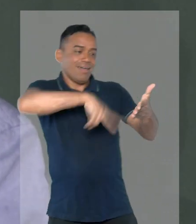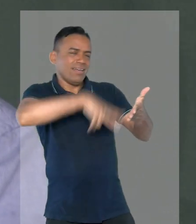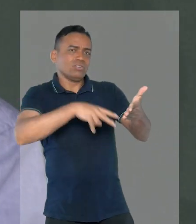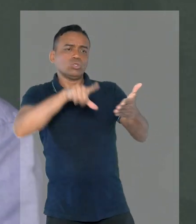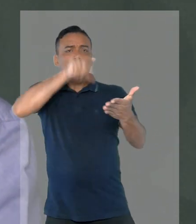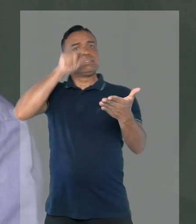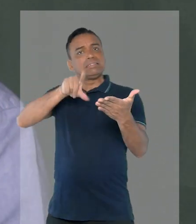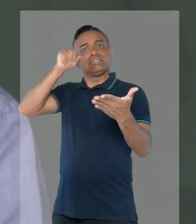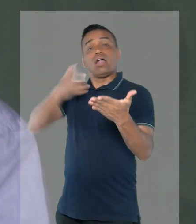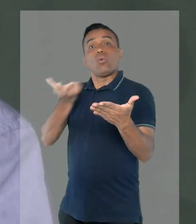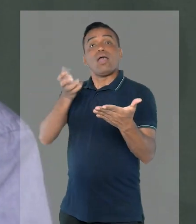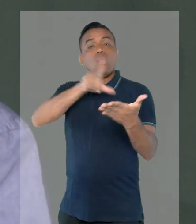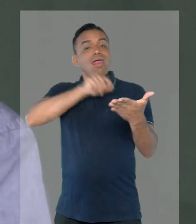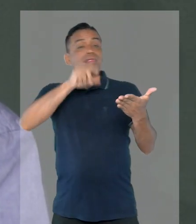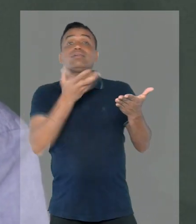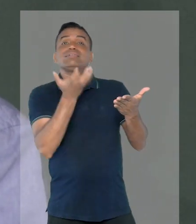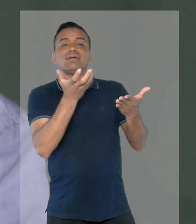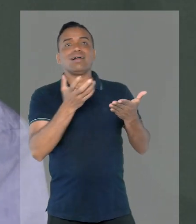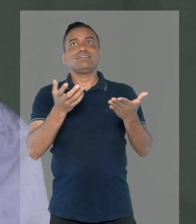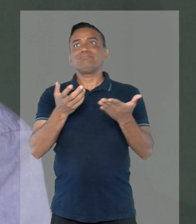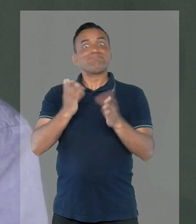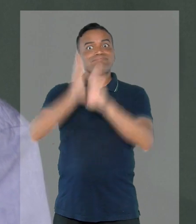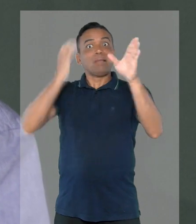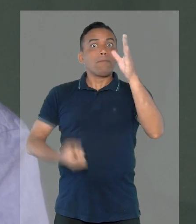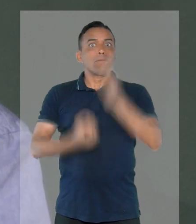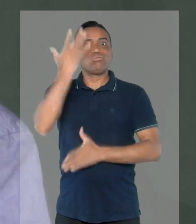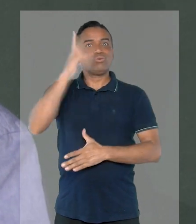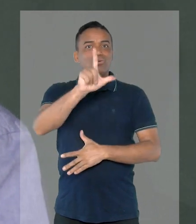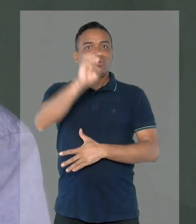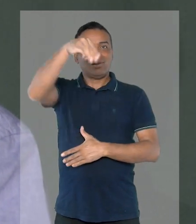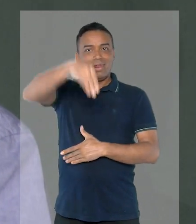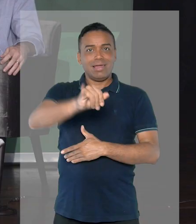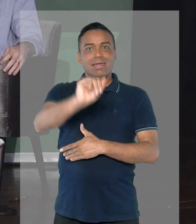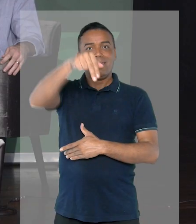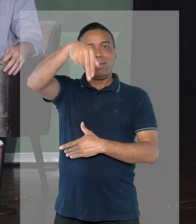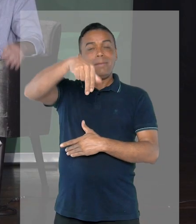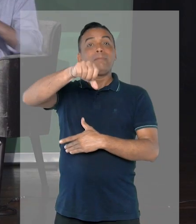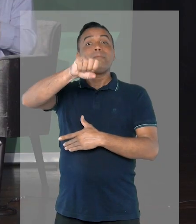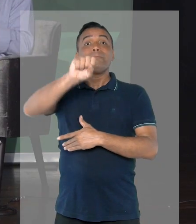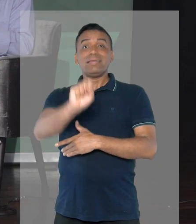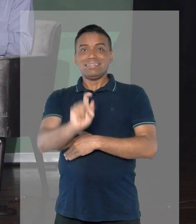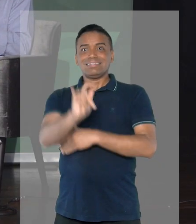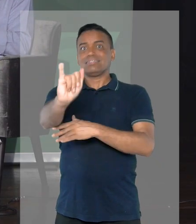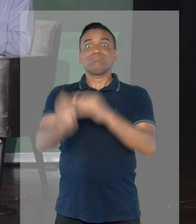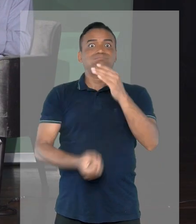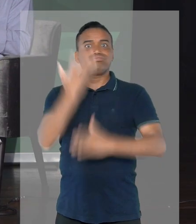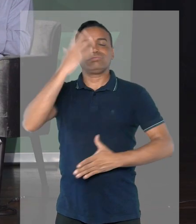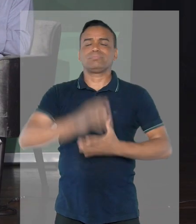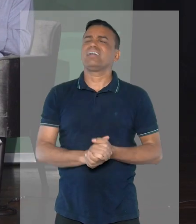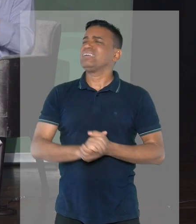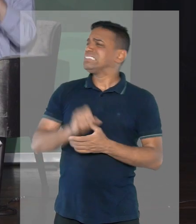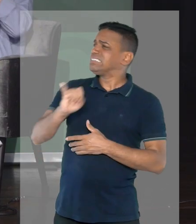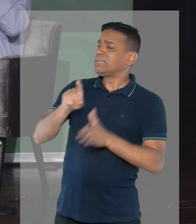vendo o que eu quero, enfim. E uma hora o Leminski despontou. um pouco assim. E se a gente